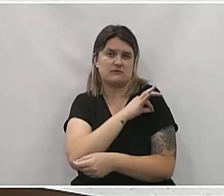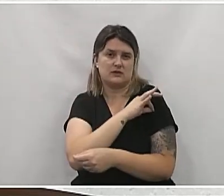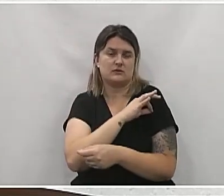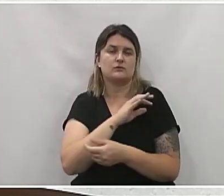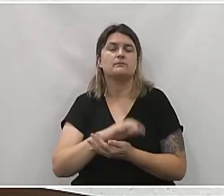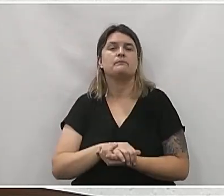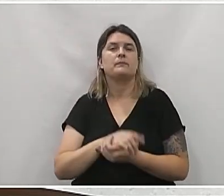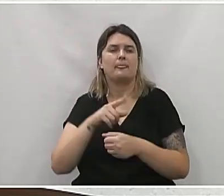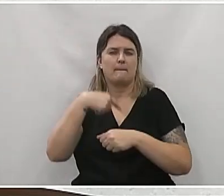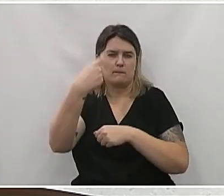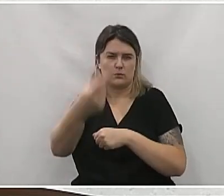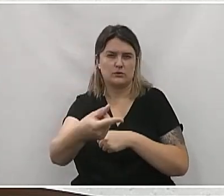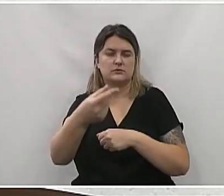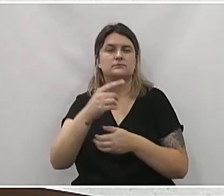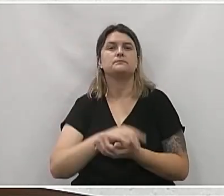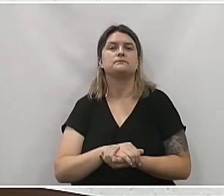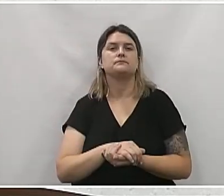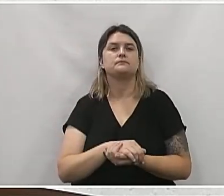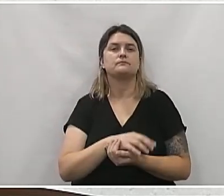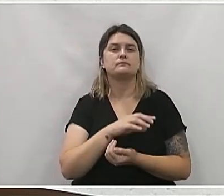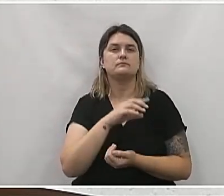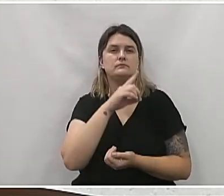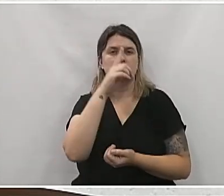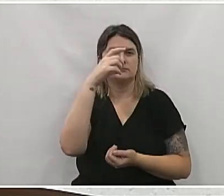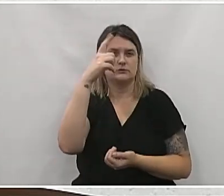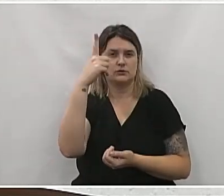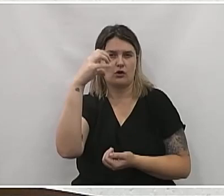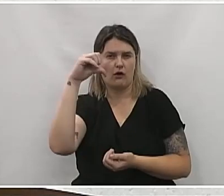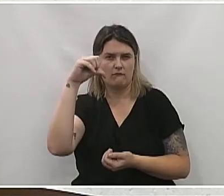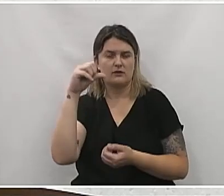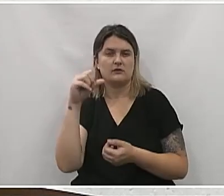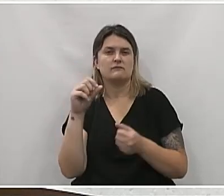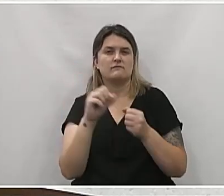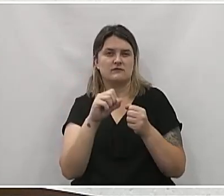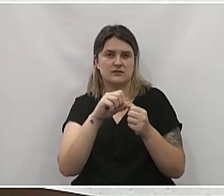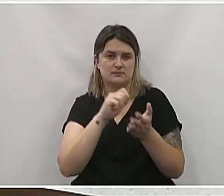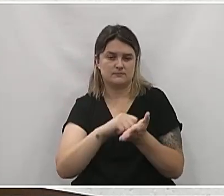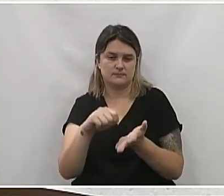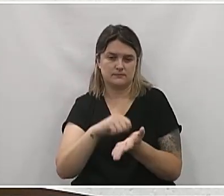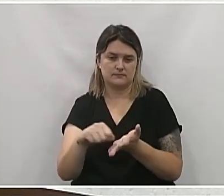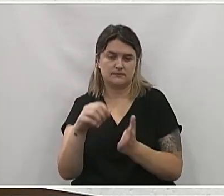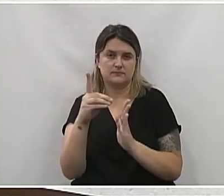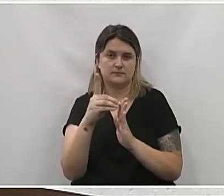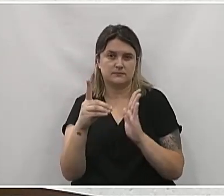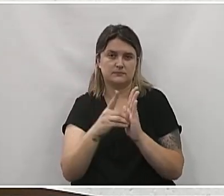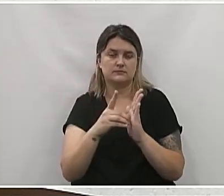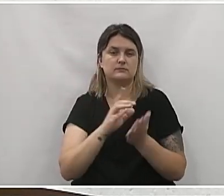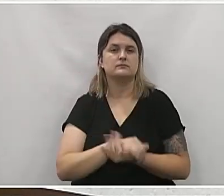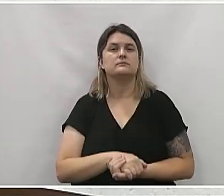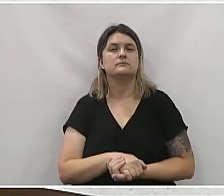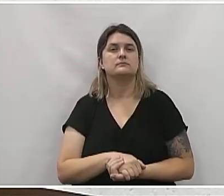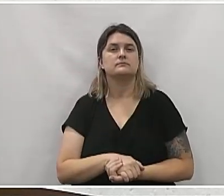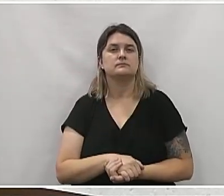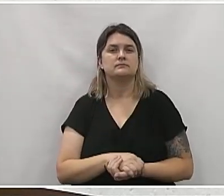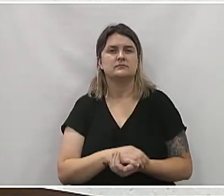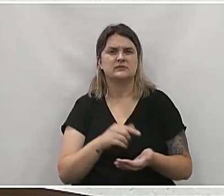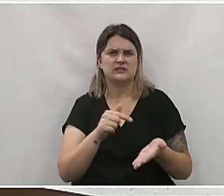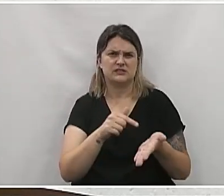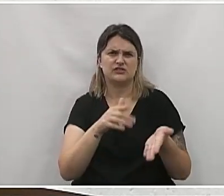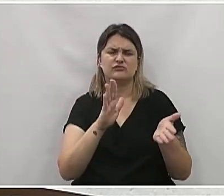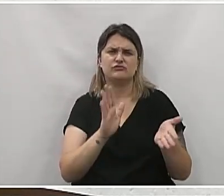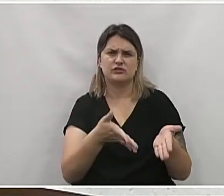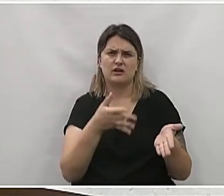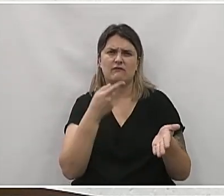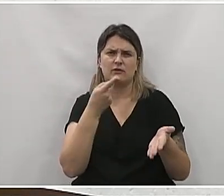extraordinária, que após, no dia 19, o vereador veio fazer assinatura do decreto, ao qual mesmo já tinha